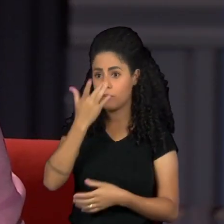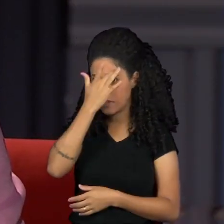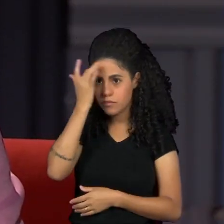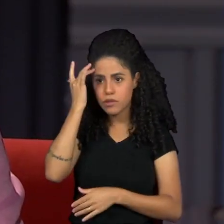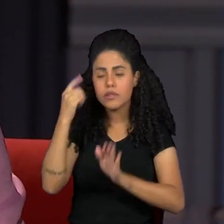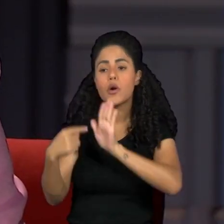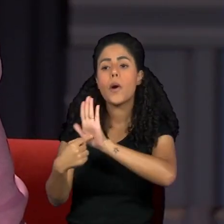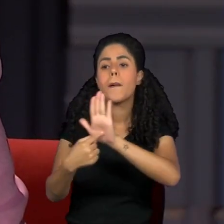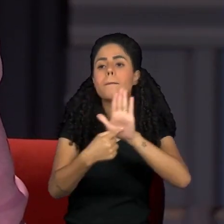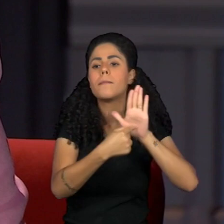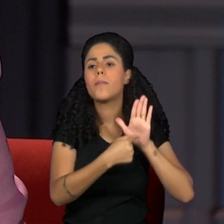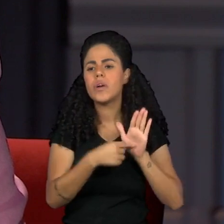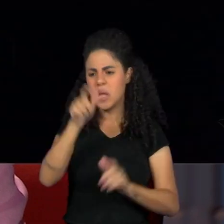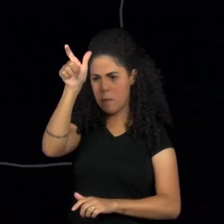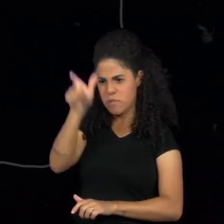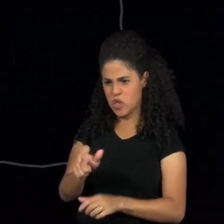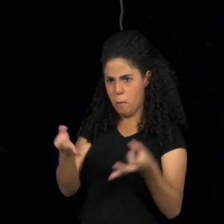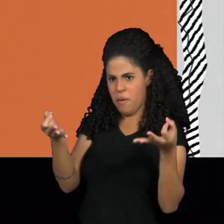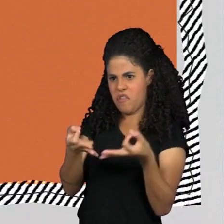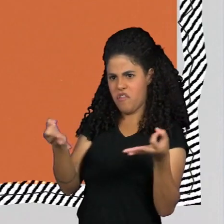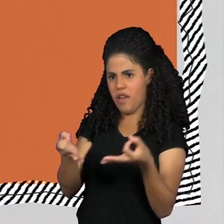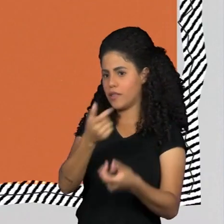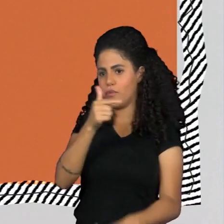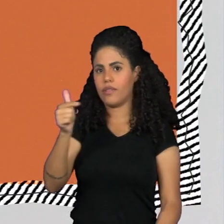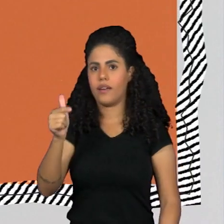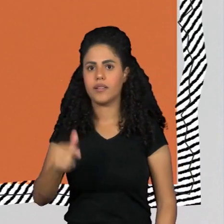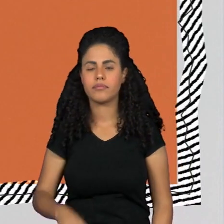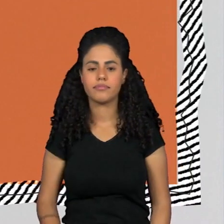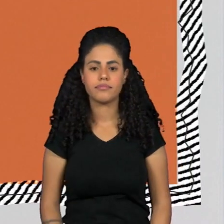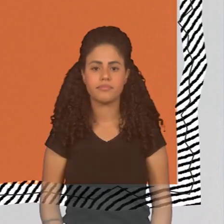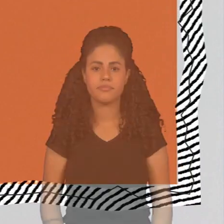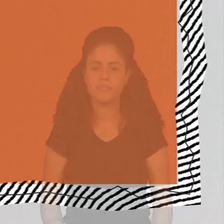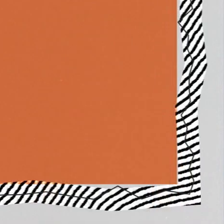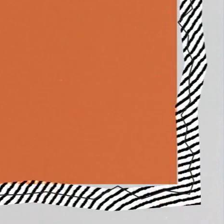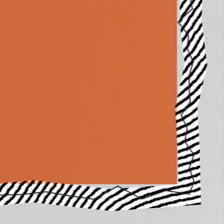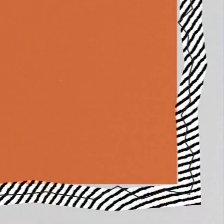imagem da pessoa perfeita da internet.